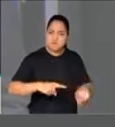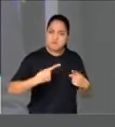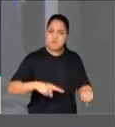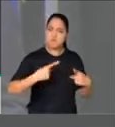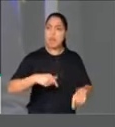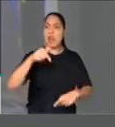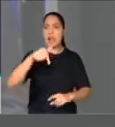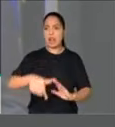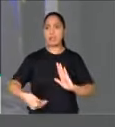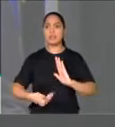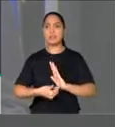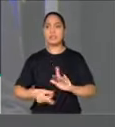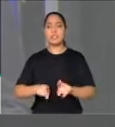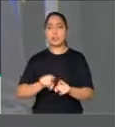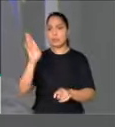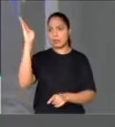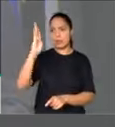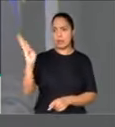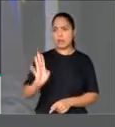e em todo o Brasil.